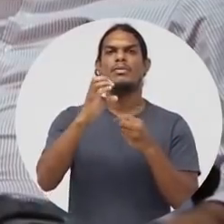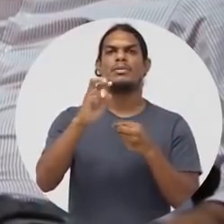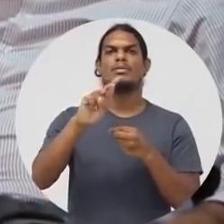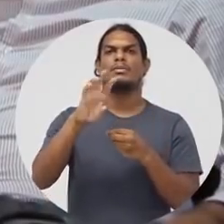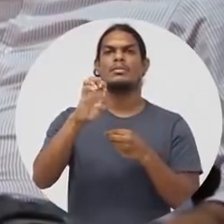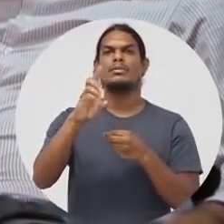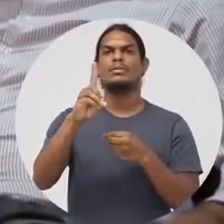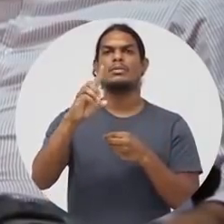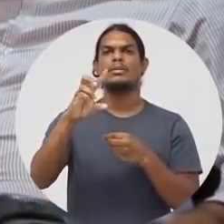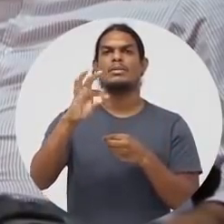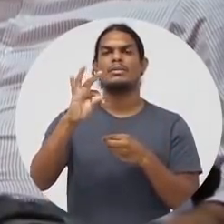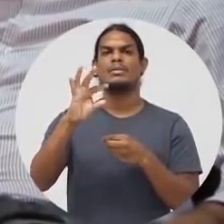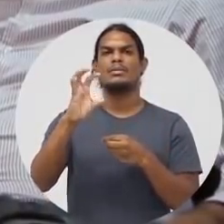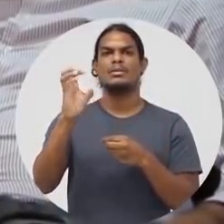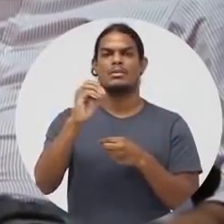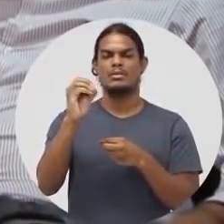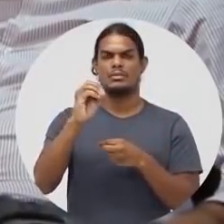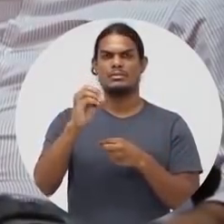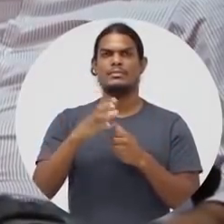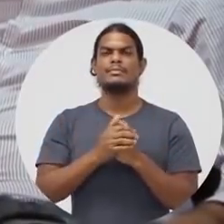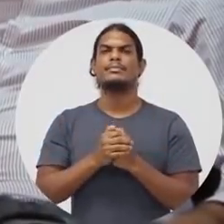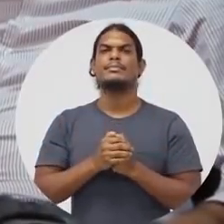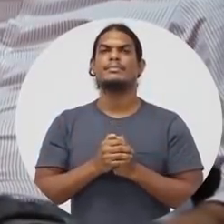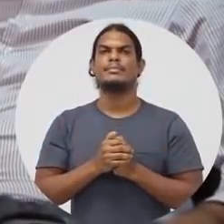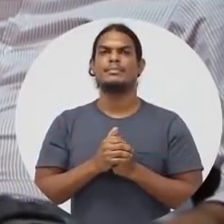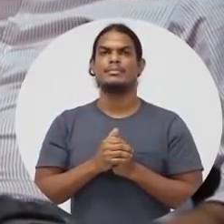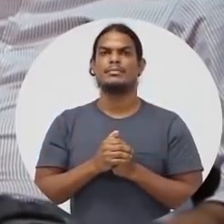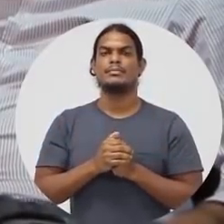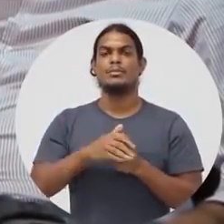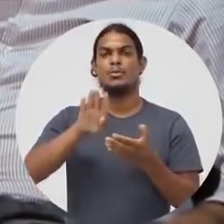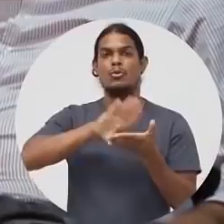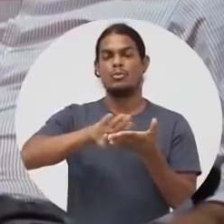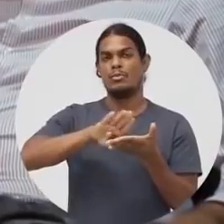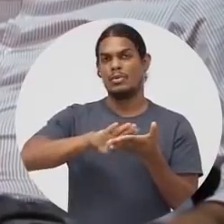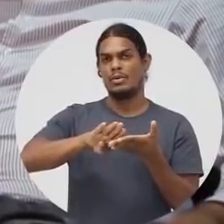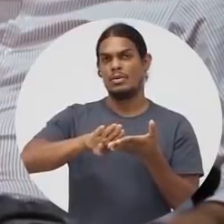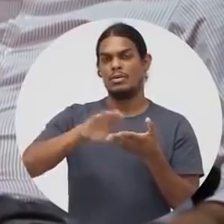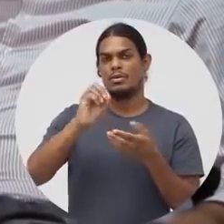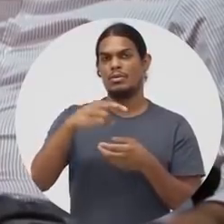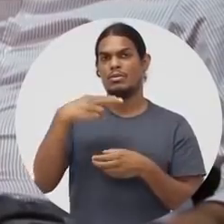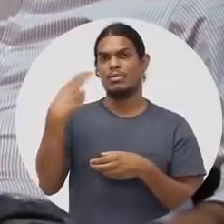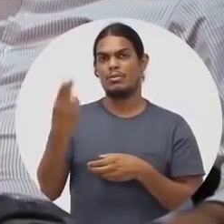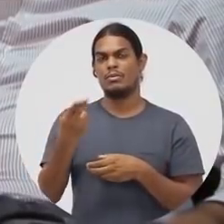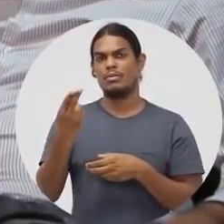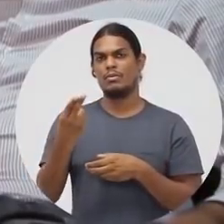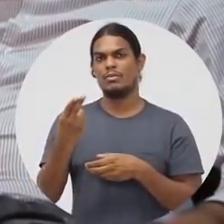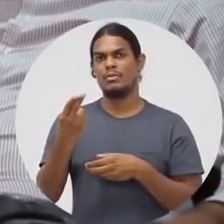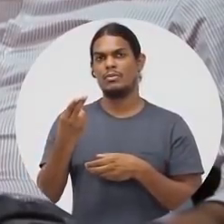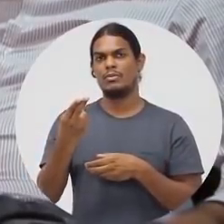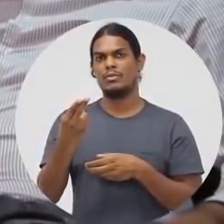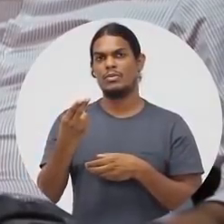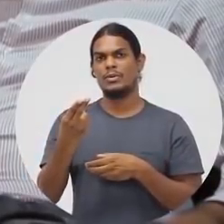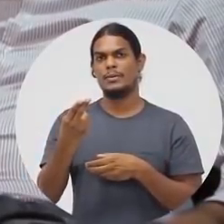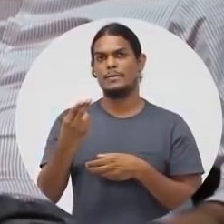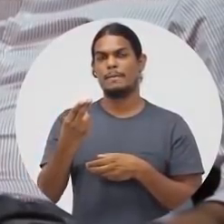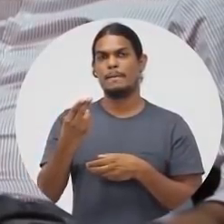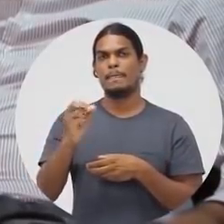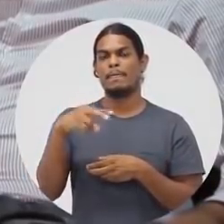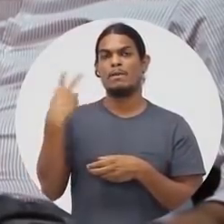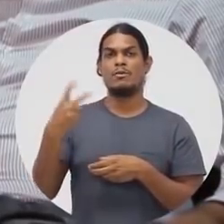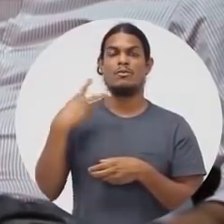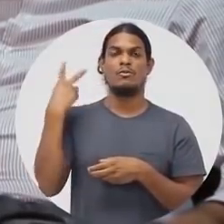valor mediante o crédito por banco ou é mantido ou é valor em conta